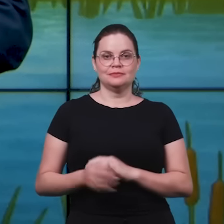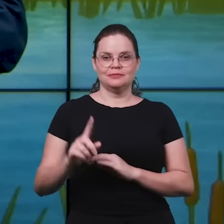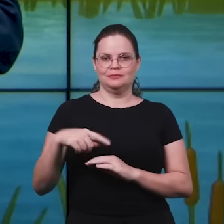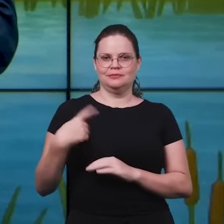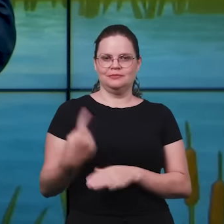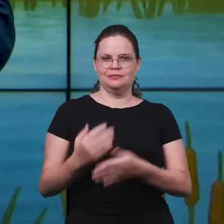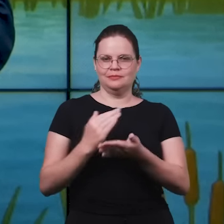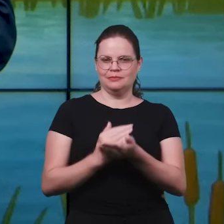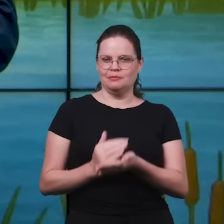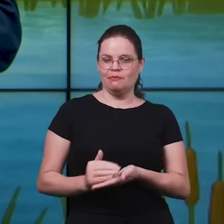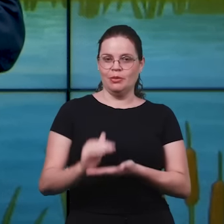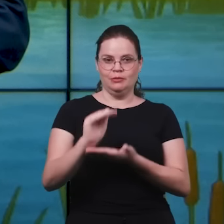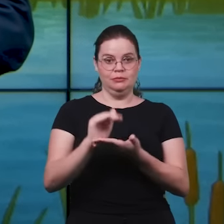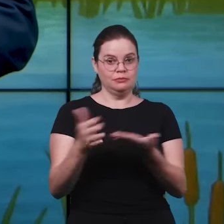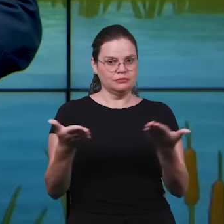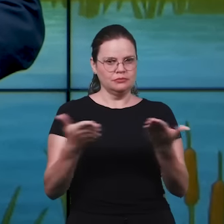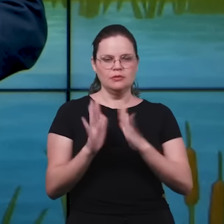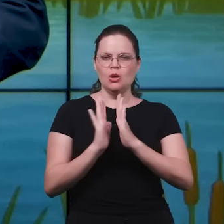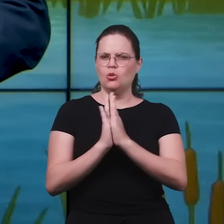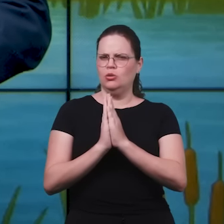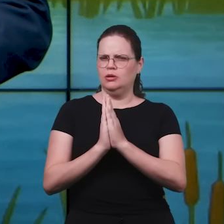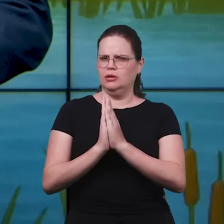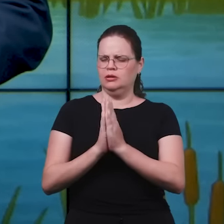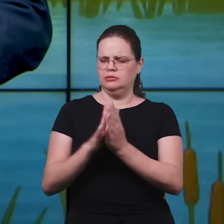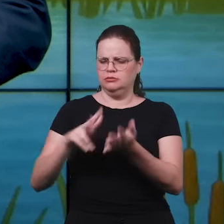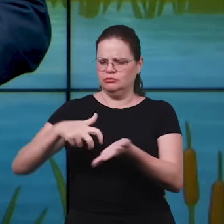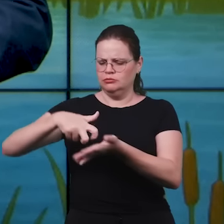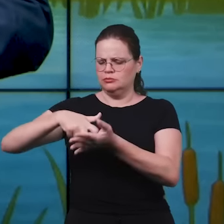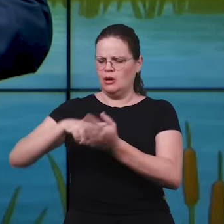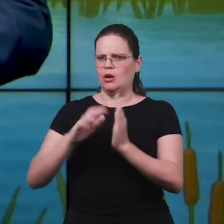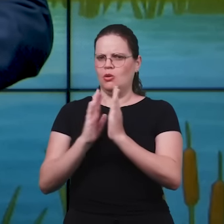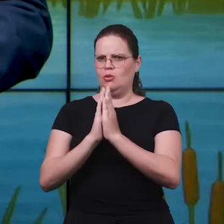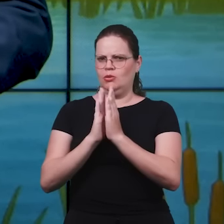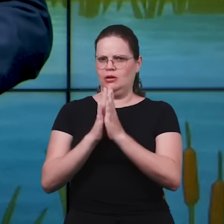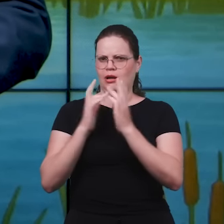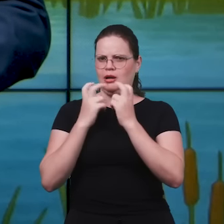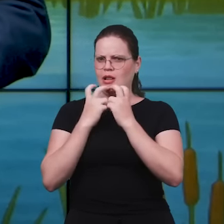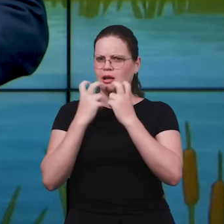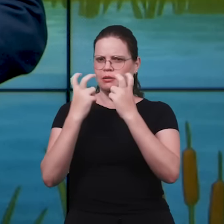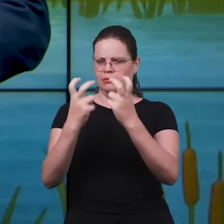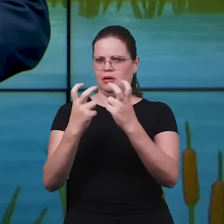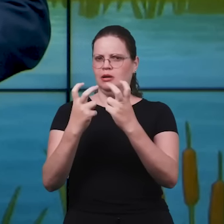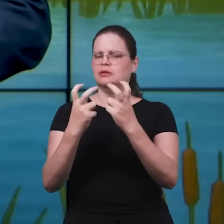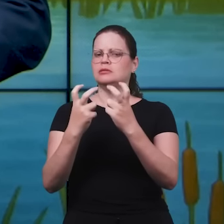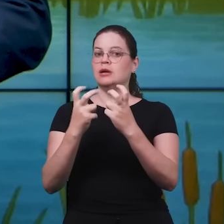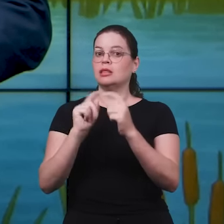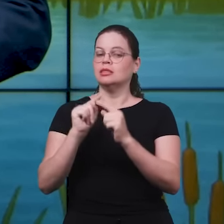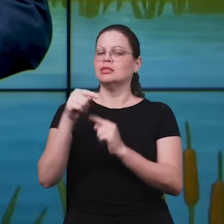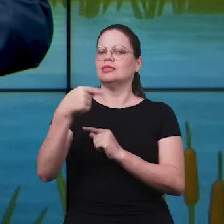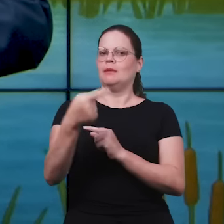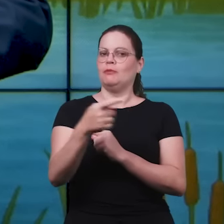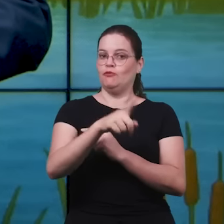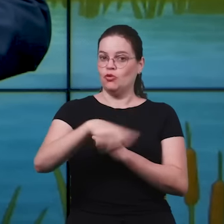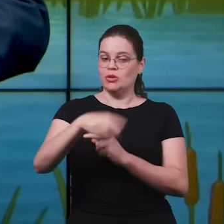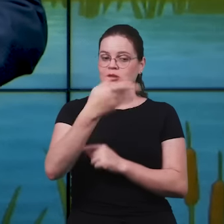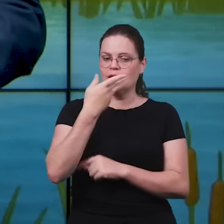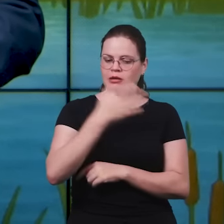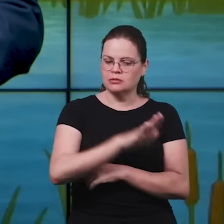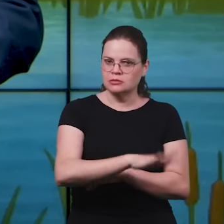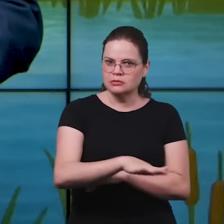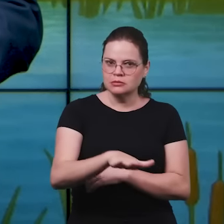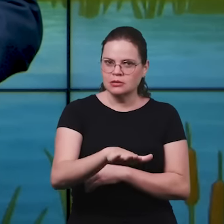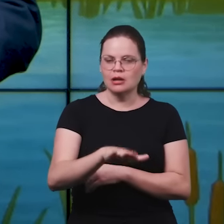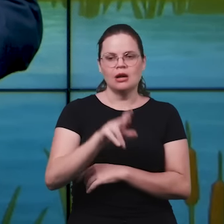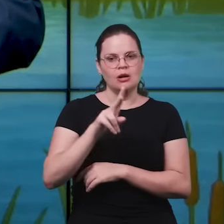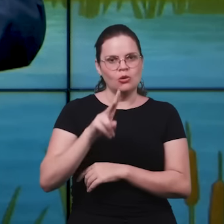vamos iniciar o nosso seminário clamando ao Senhor e logo após o clamor, os intermediários que